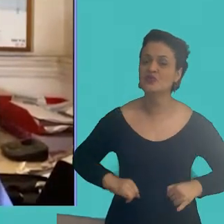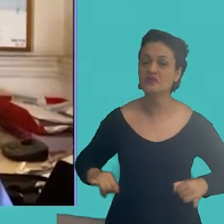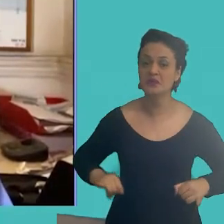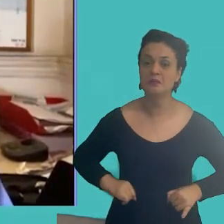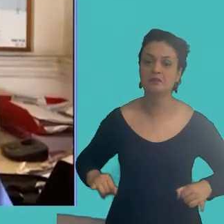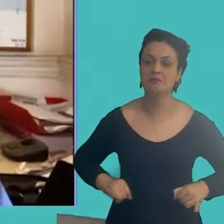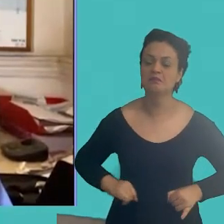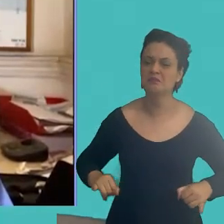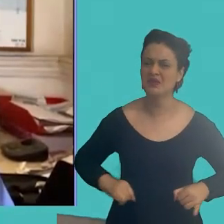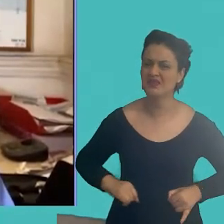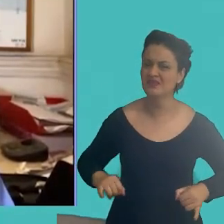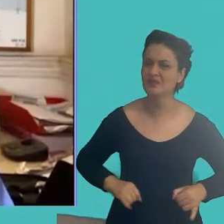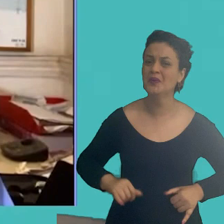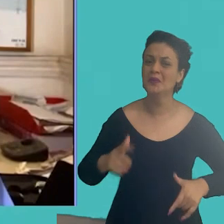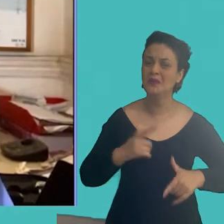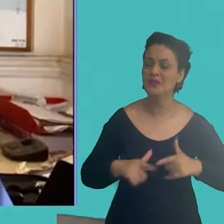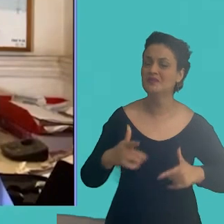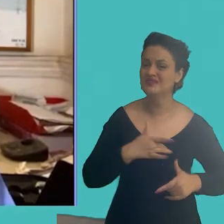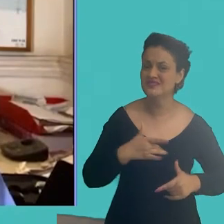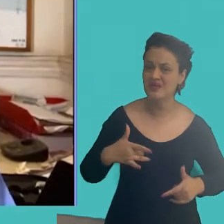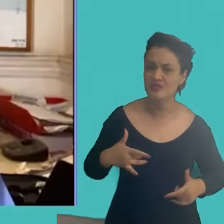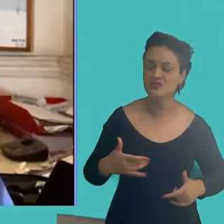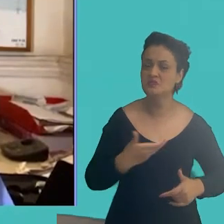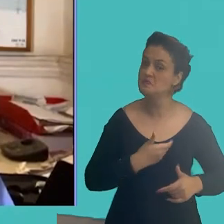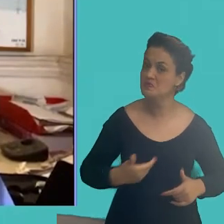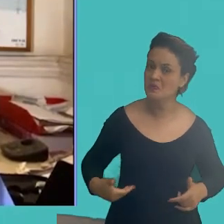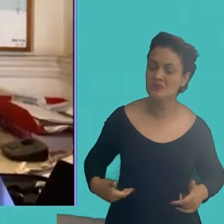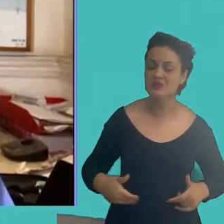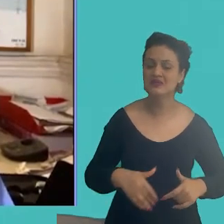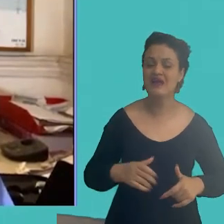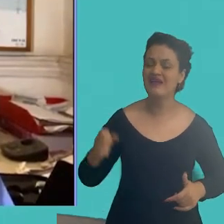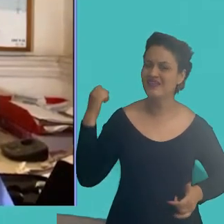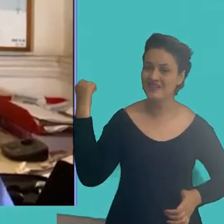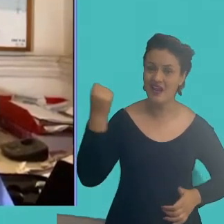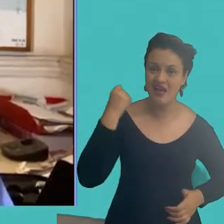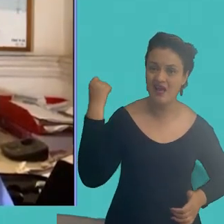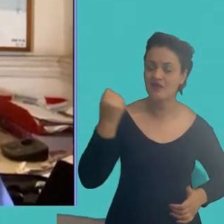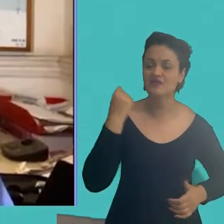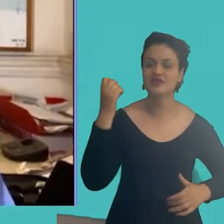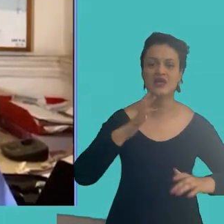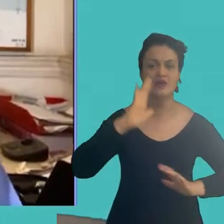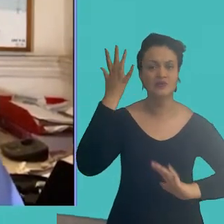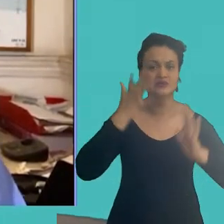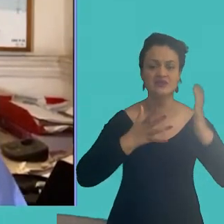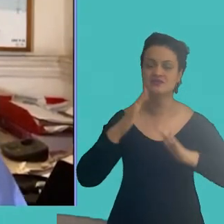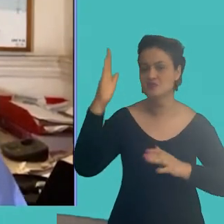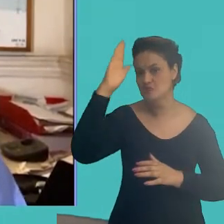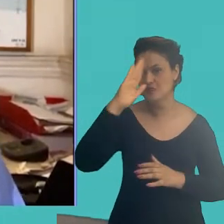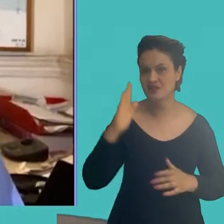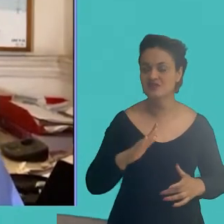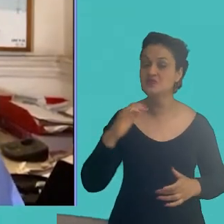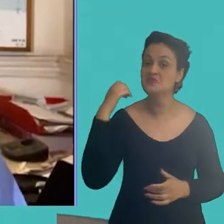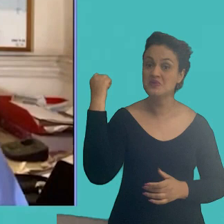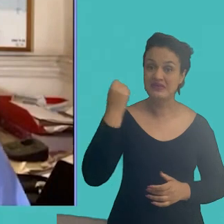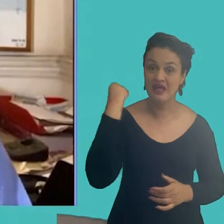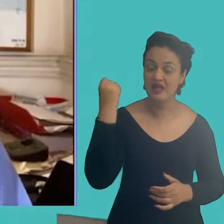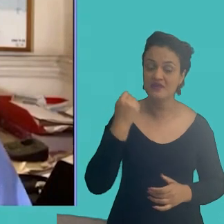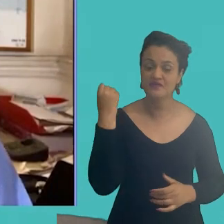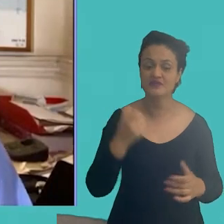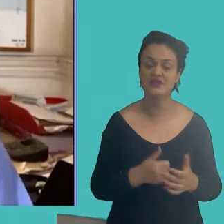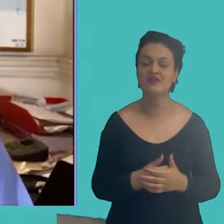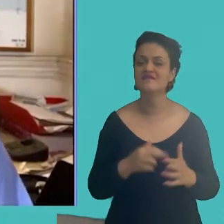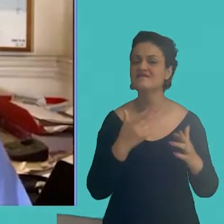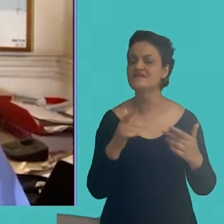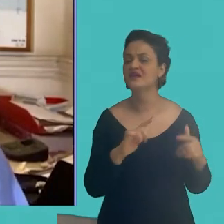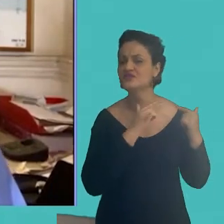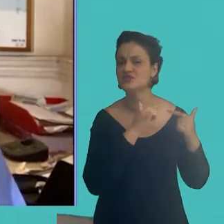de saúde pública. É a maior tragédia humana que se abateu sobre o nosso país, na memória de várias gerações, inclusive a